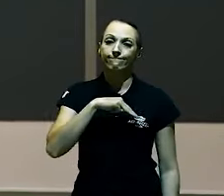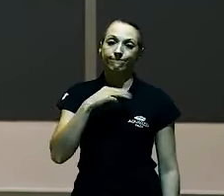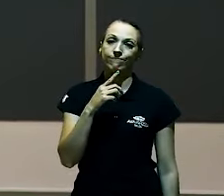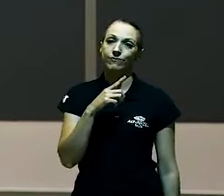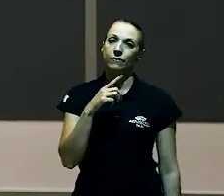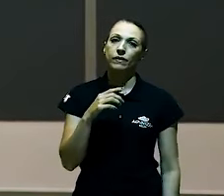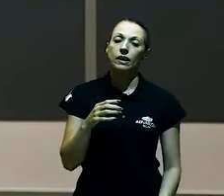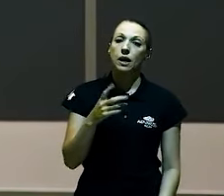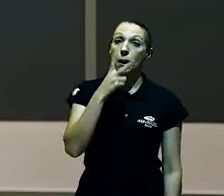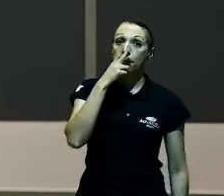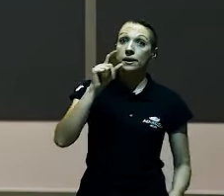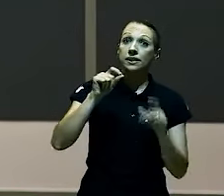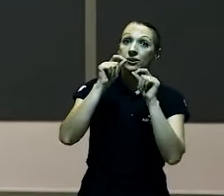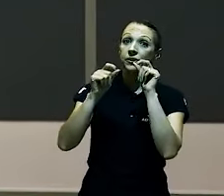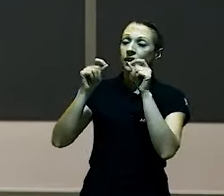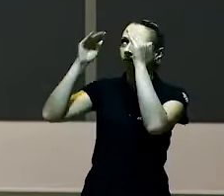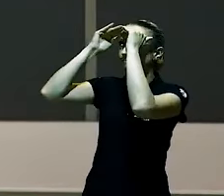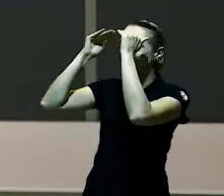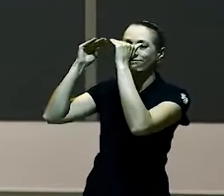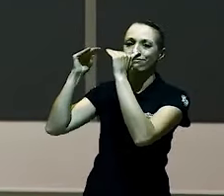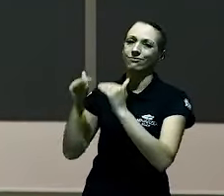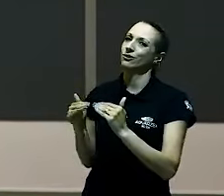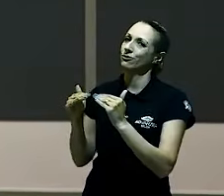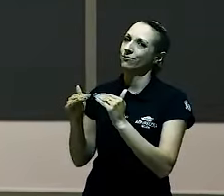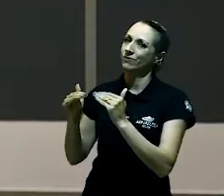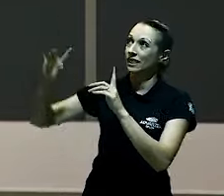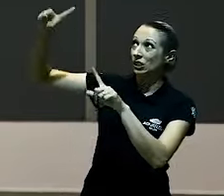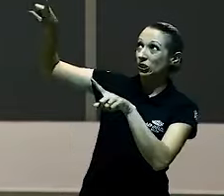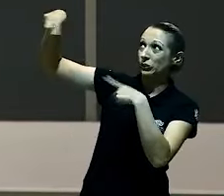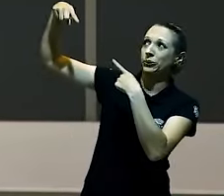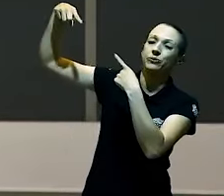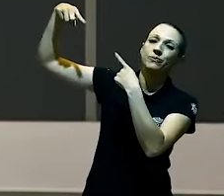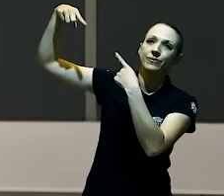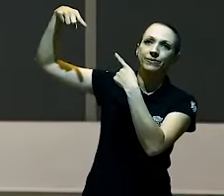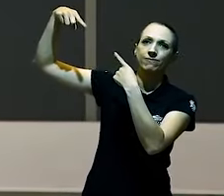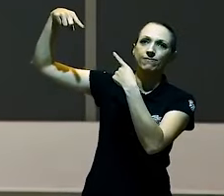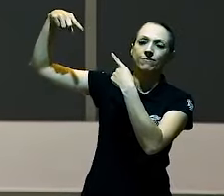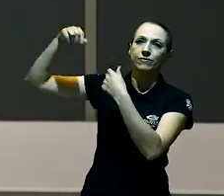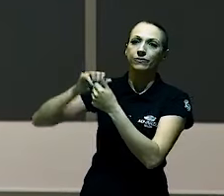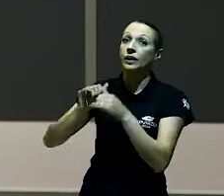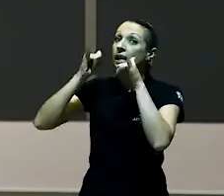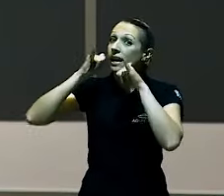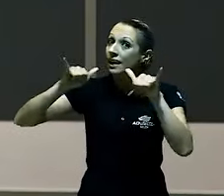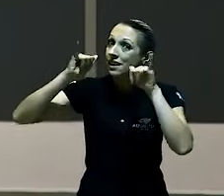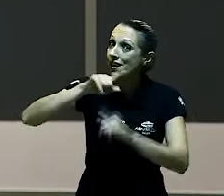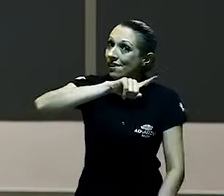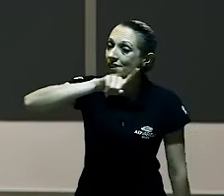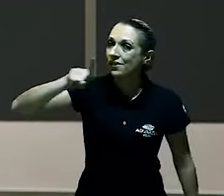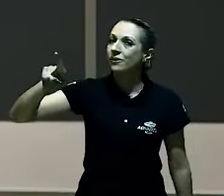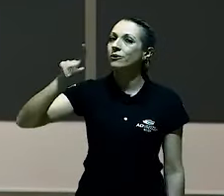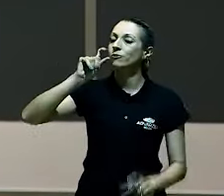resistimos, nós fugimos, nós declaramos guerra contra Deus. Mas eu tenho uma notícia para você e eu encerro com essa notícia.